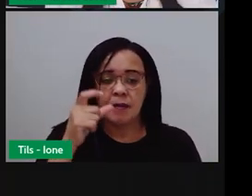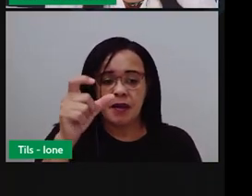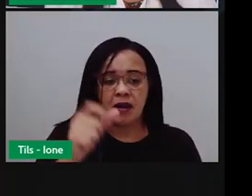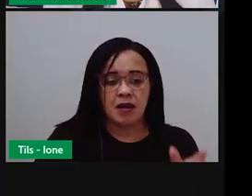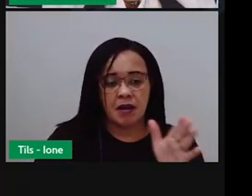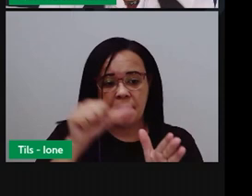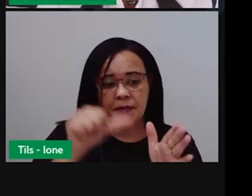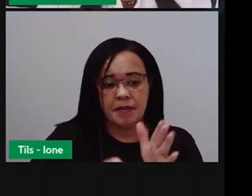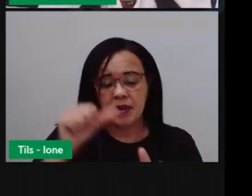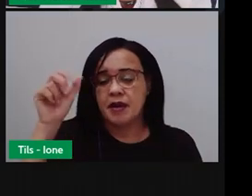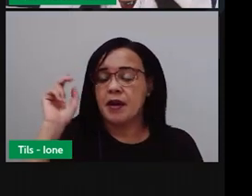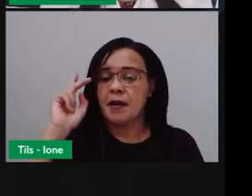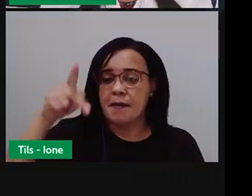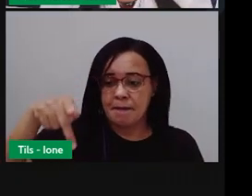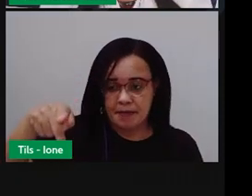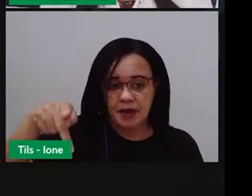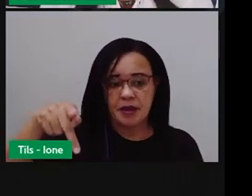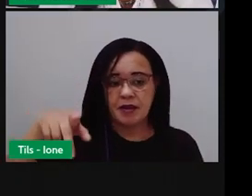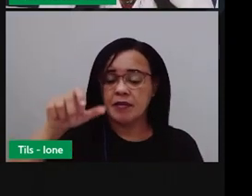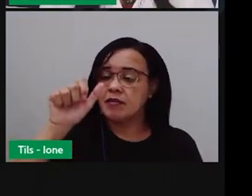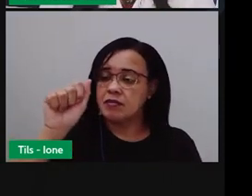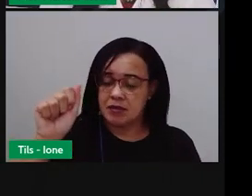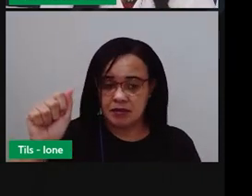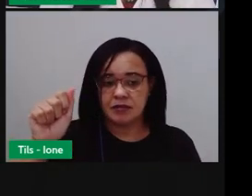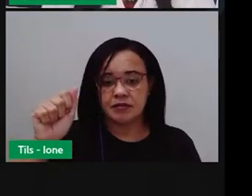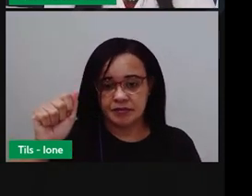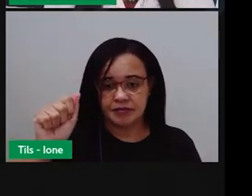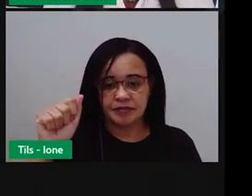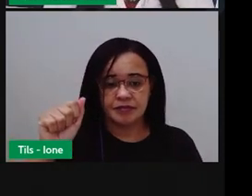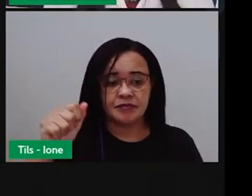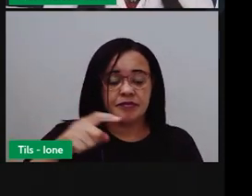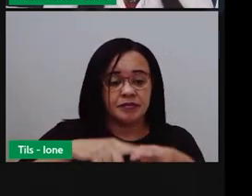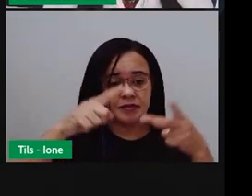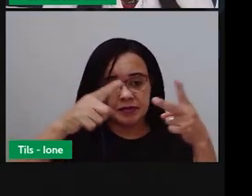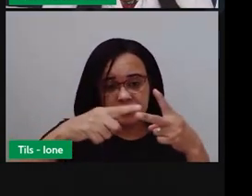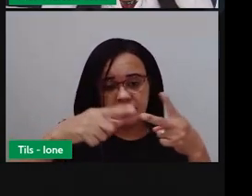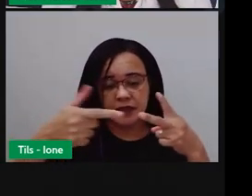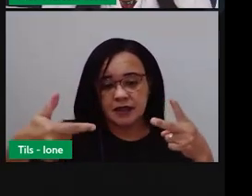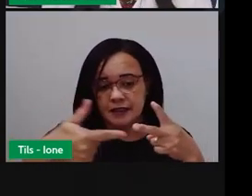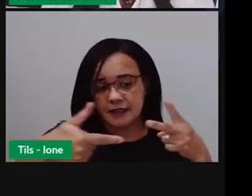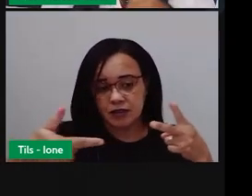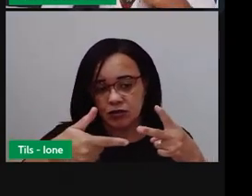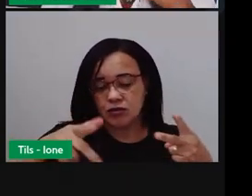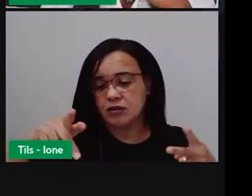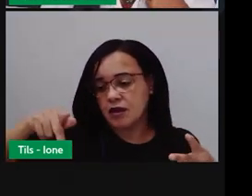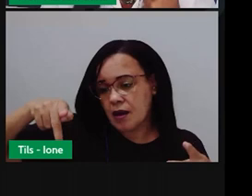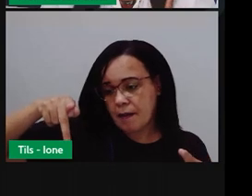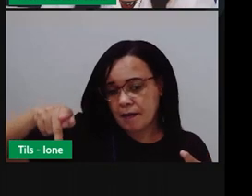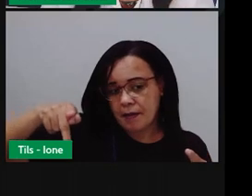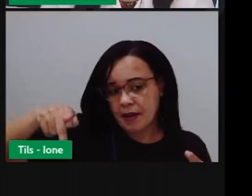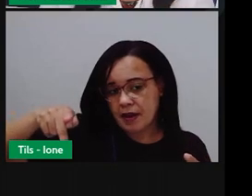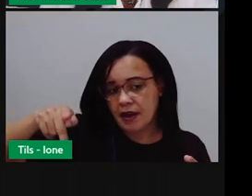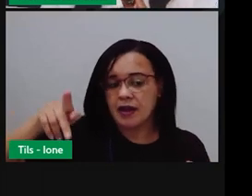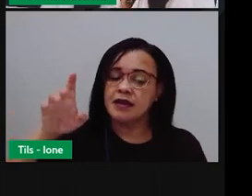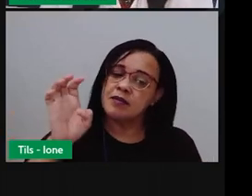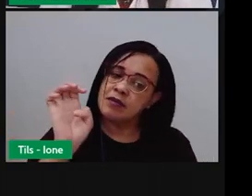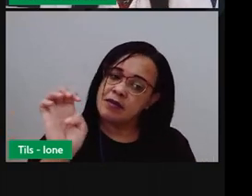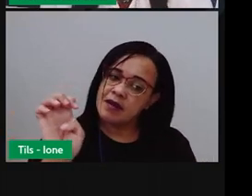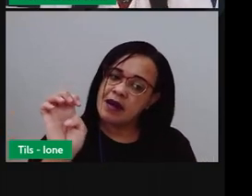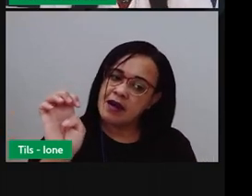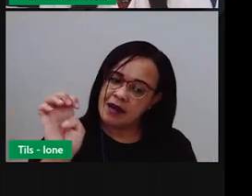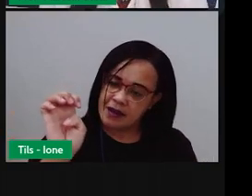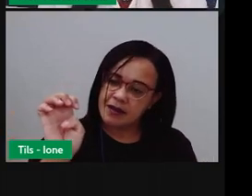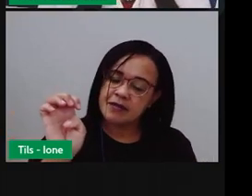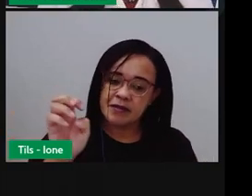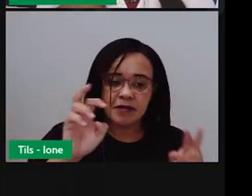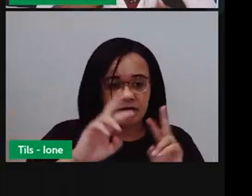letra P, depois a letra A. E na segunda palavra, que é pé de moleque, primeiro vou ter a letra P e depois a